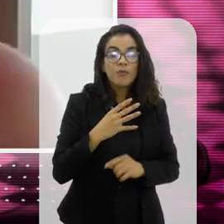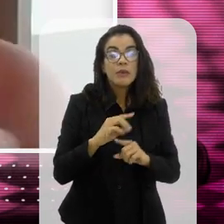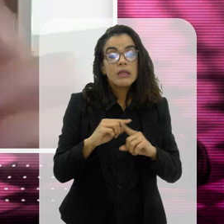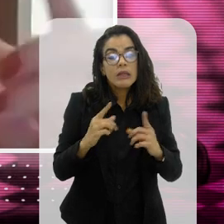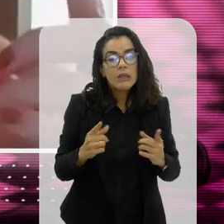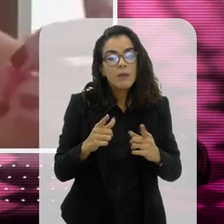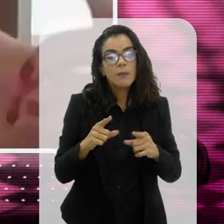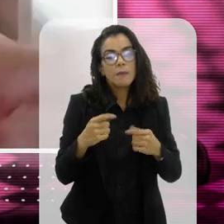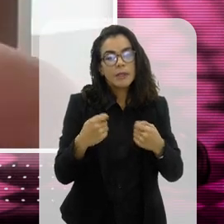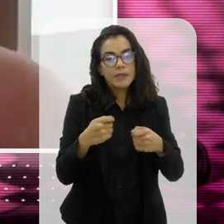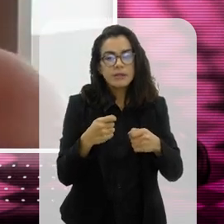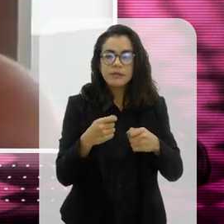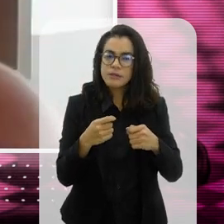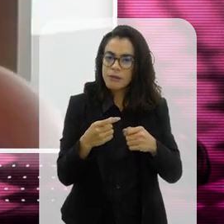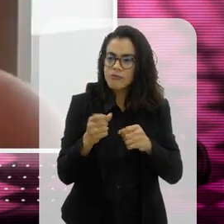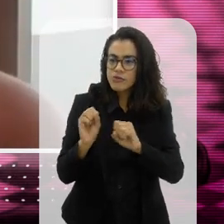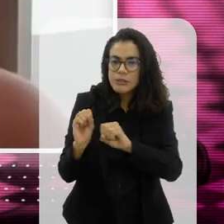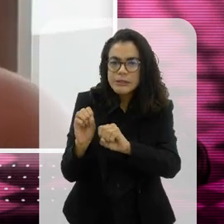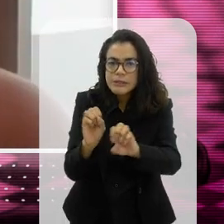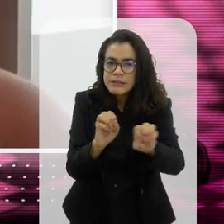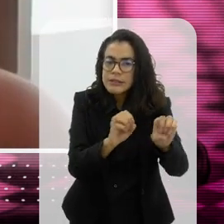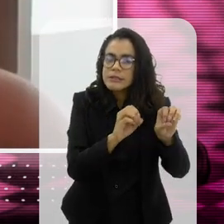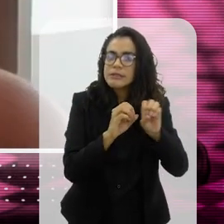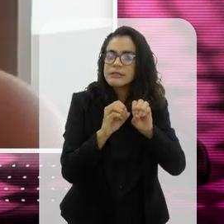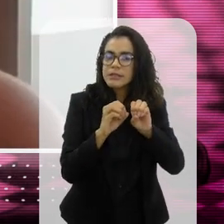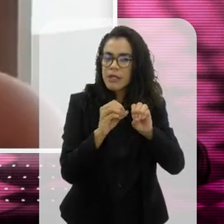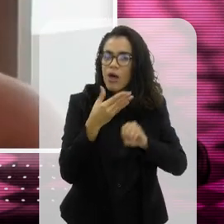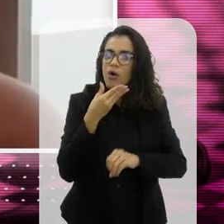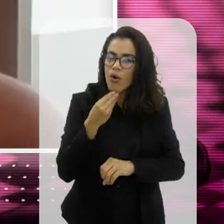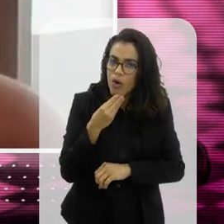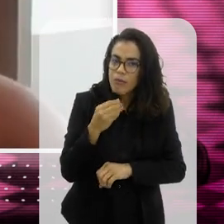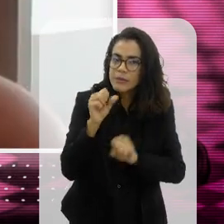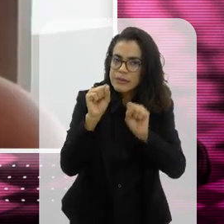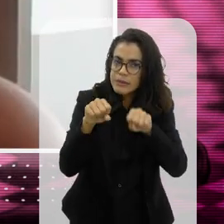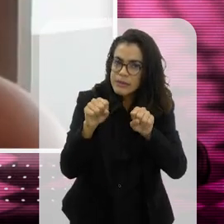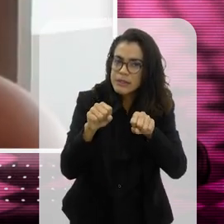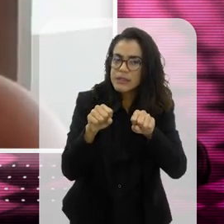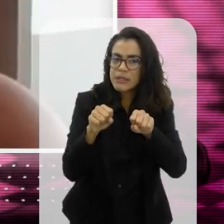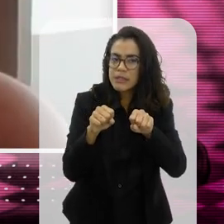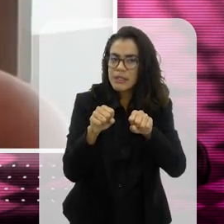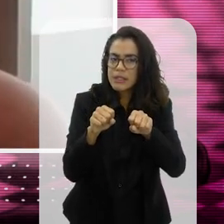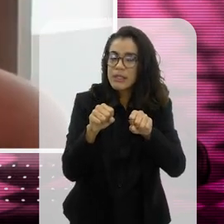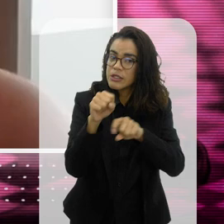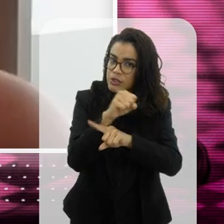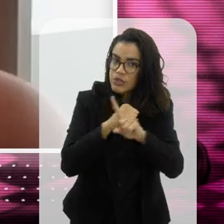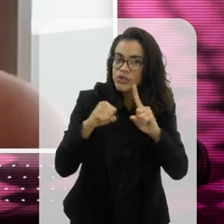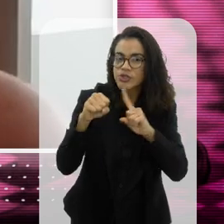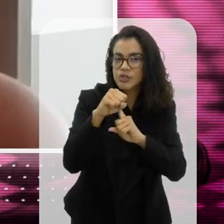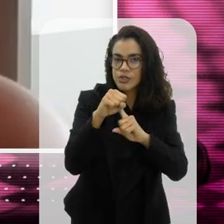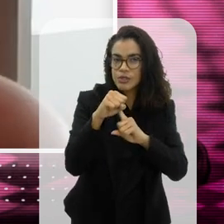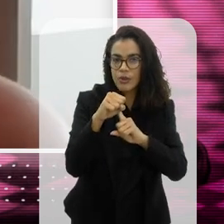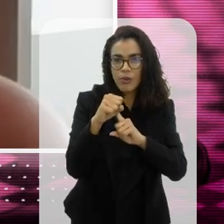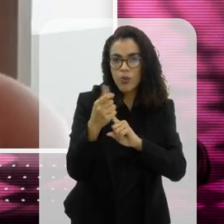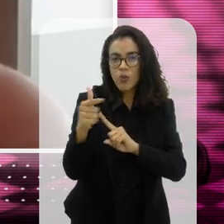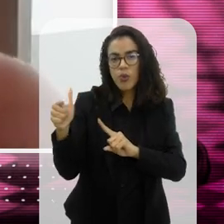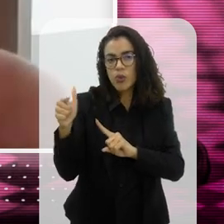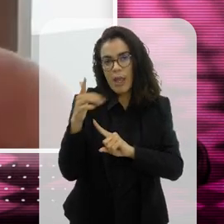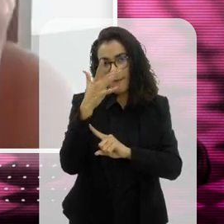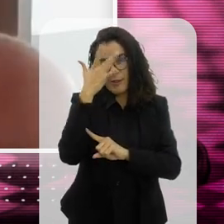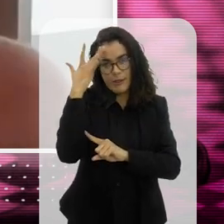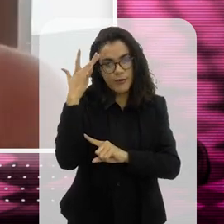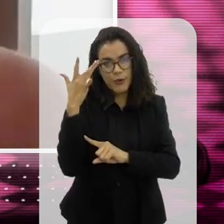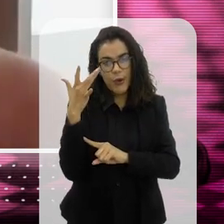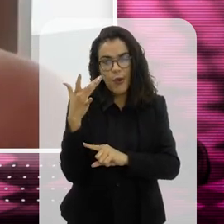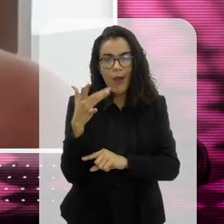legal. A gente também precisa empoderar os homens, e aí eu concordo plenamente com o que a Nana traz, de que é um trabalho da sociedade. Não